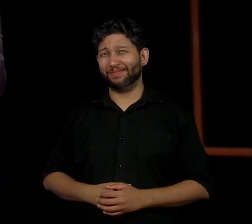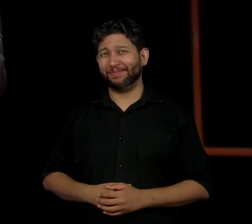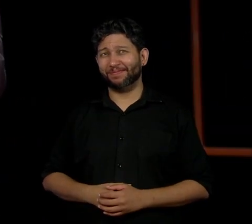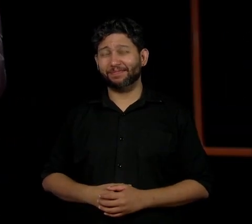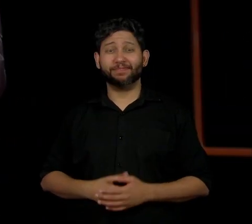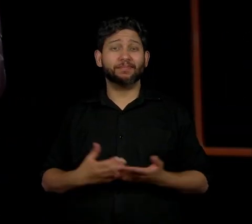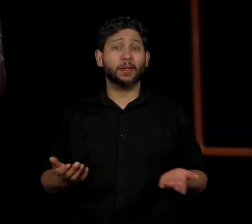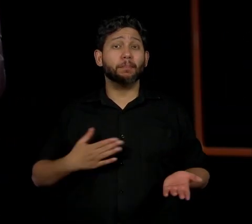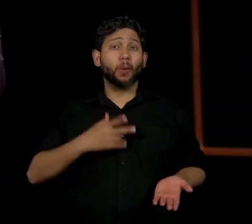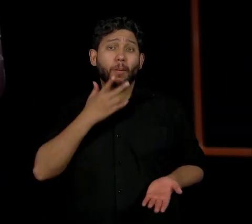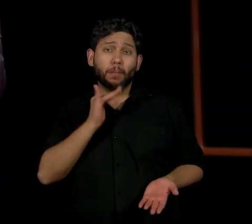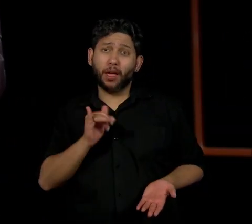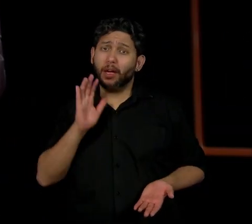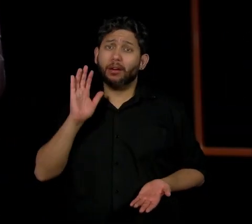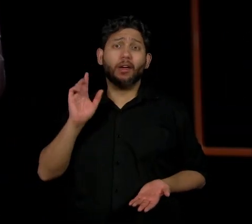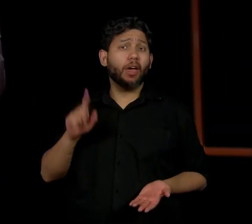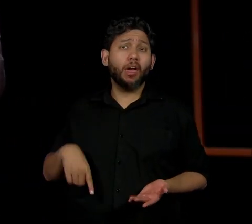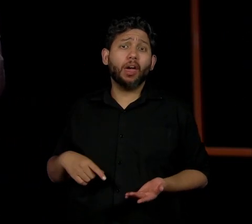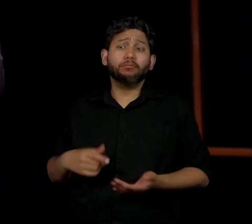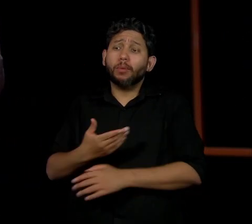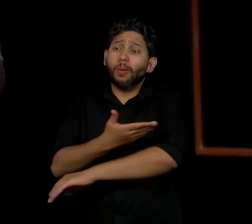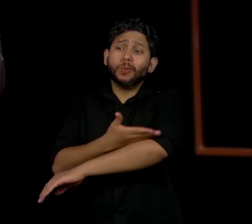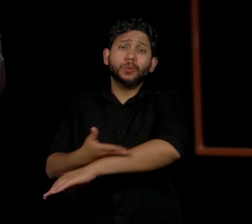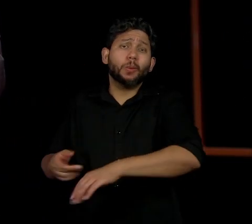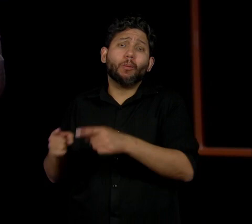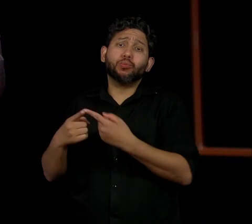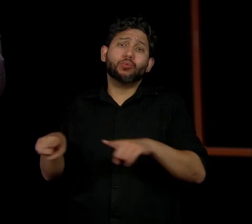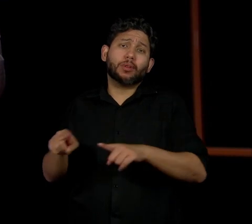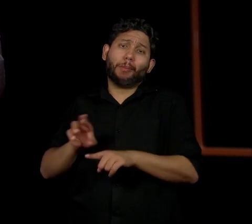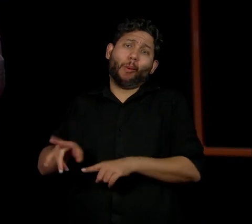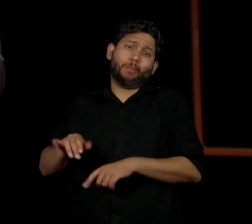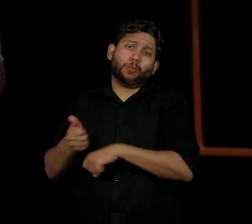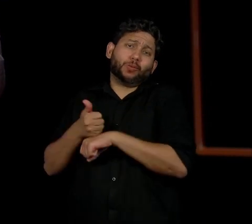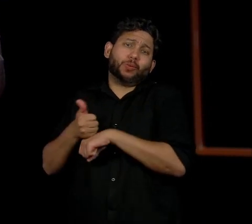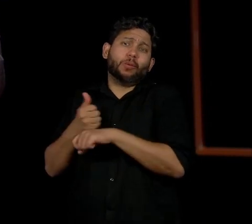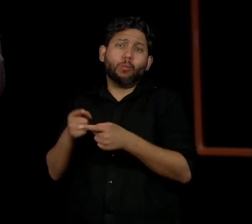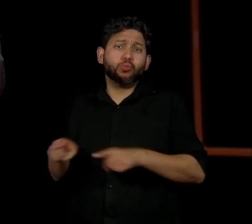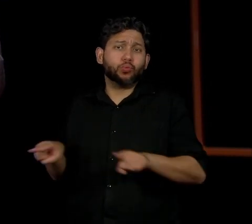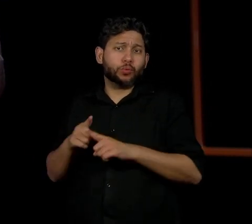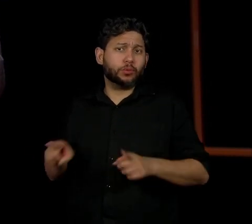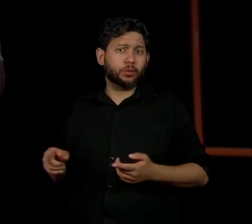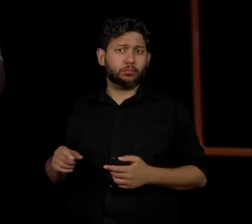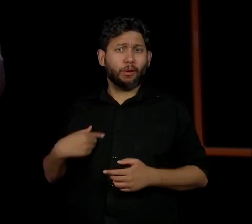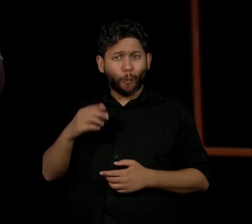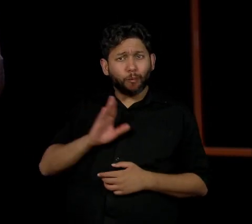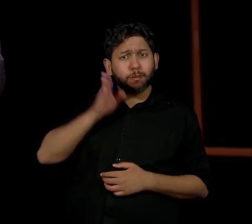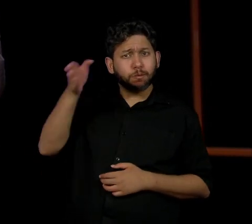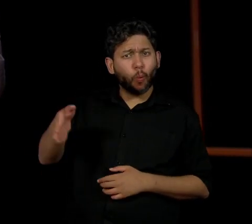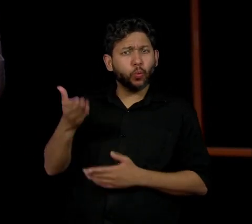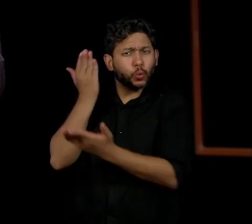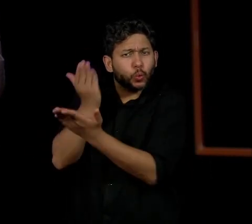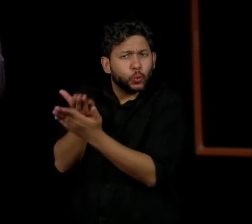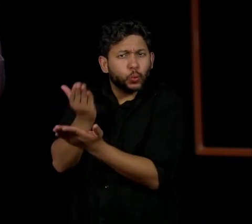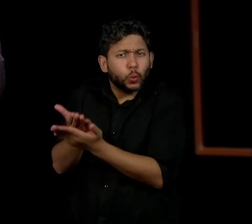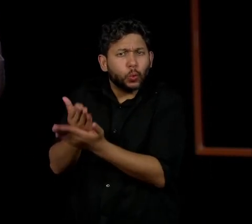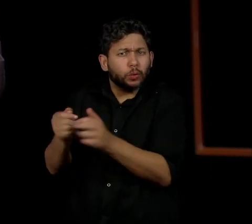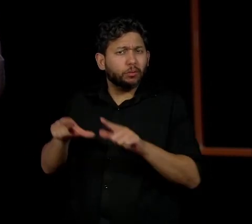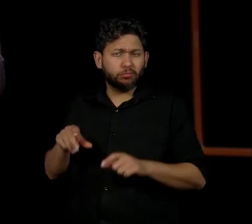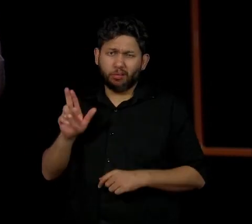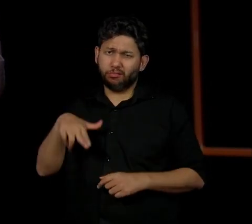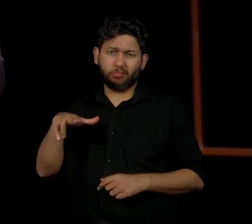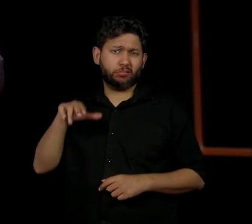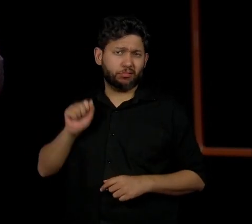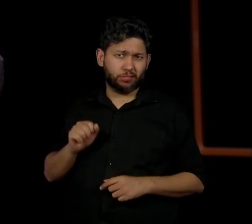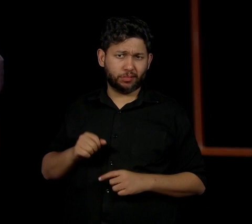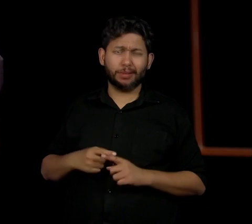Meu pai era um músico amador. Ele nunca se profissionalizou e ele vivia ganhando